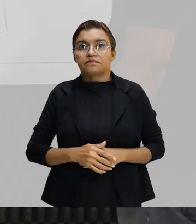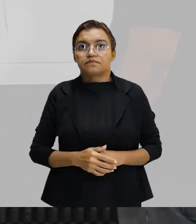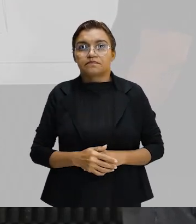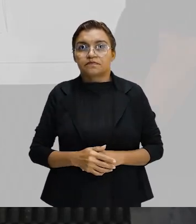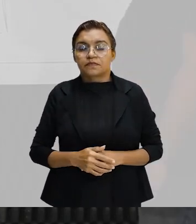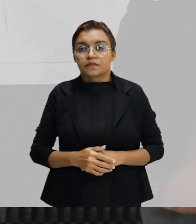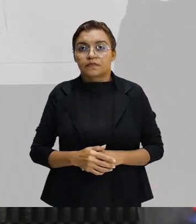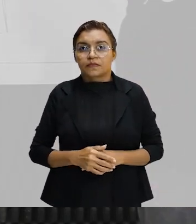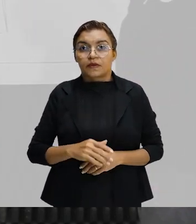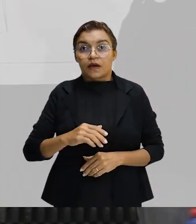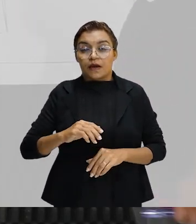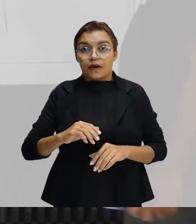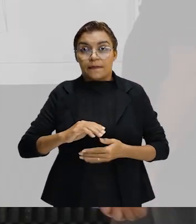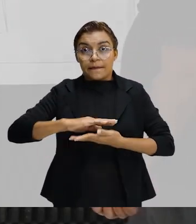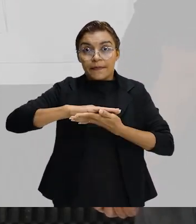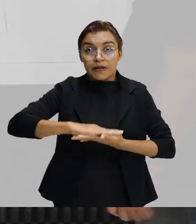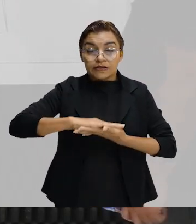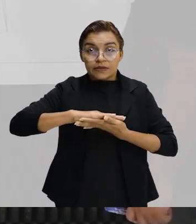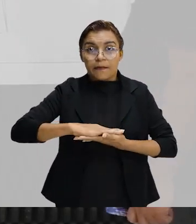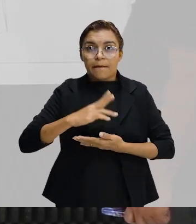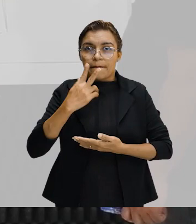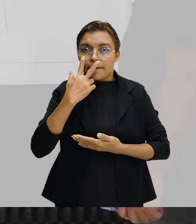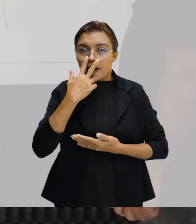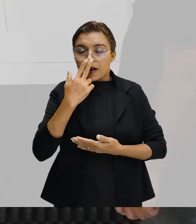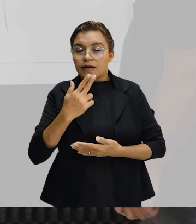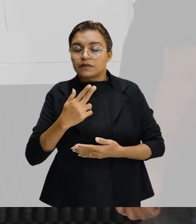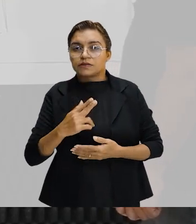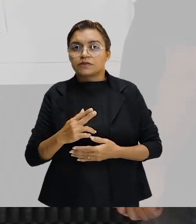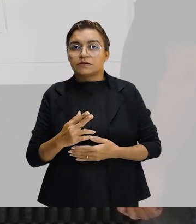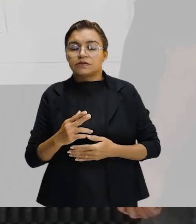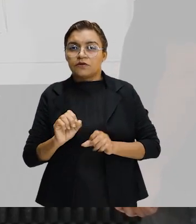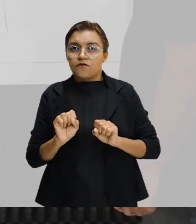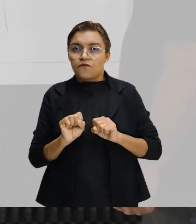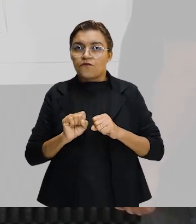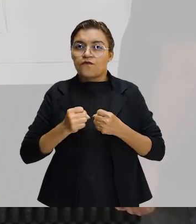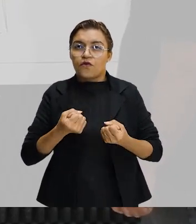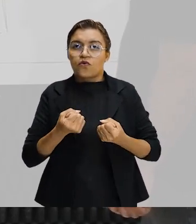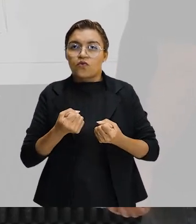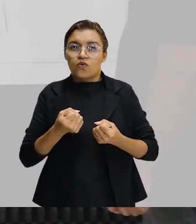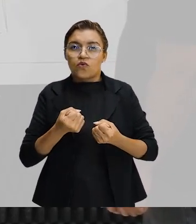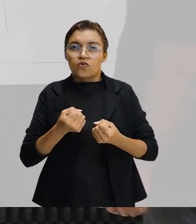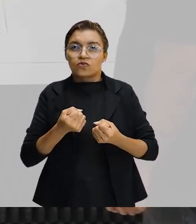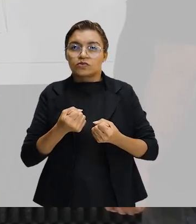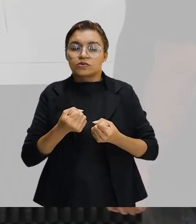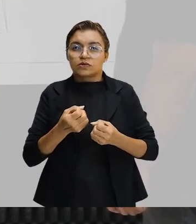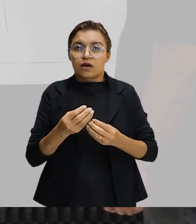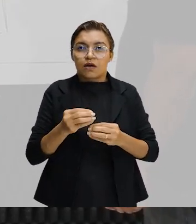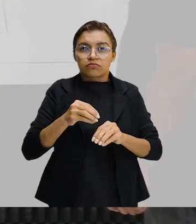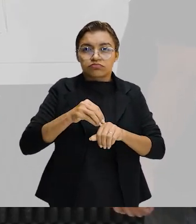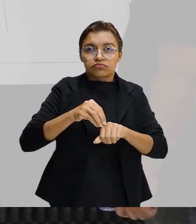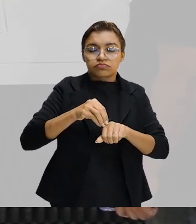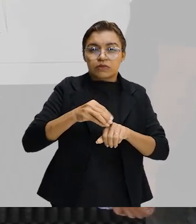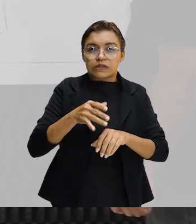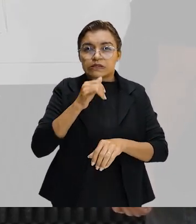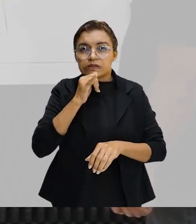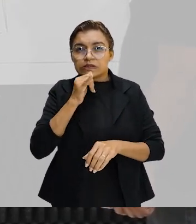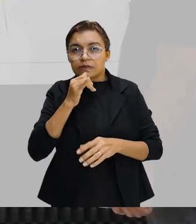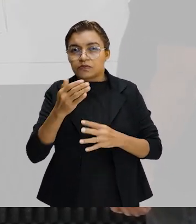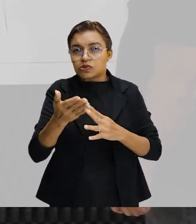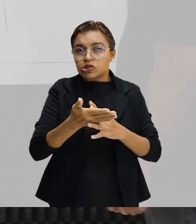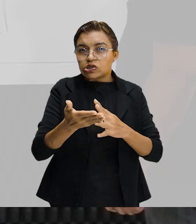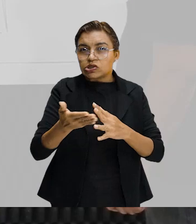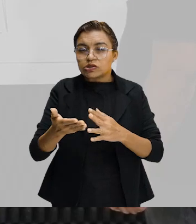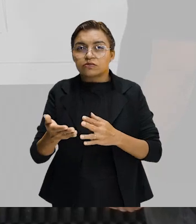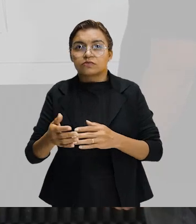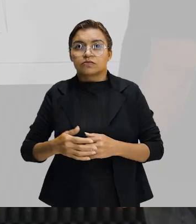é uma distribuição de força, né? A pressão, tá certo? É força